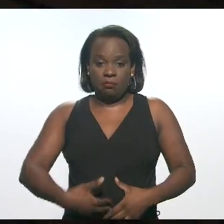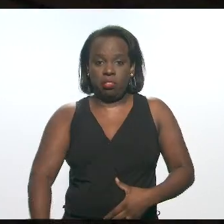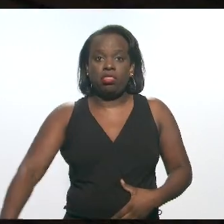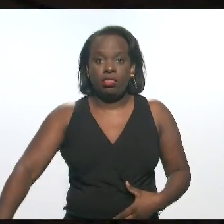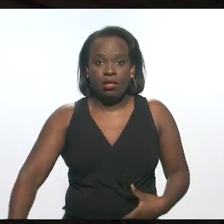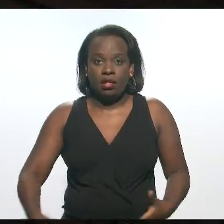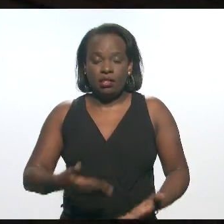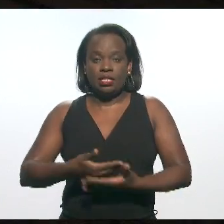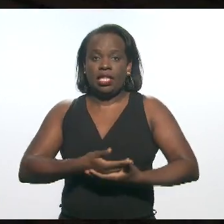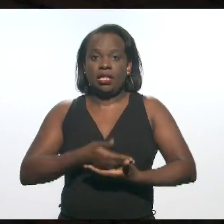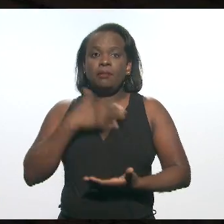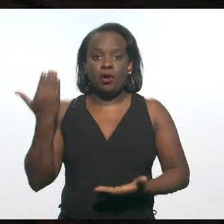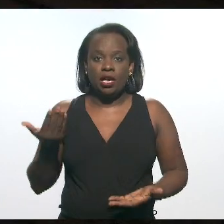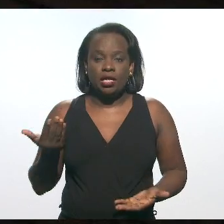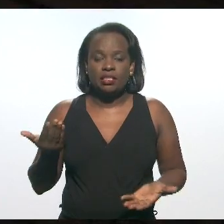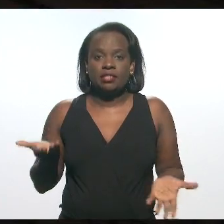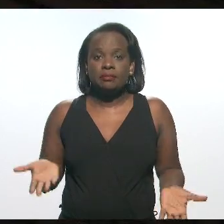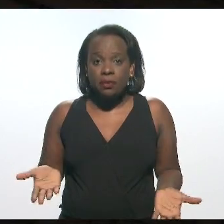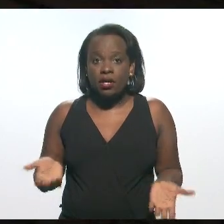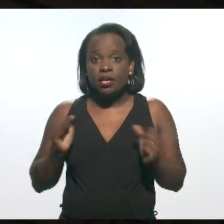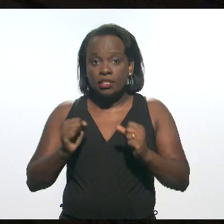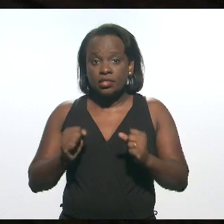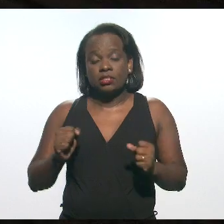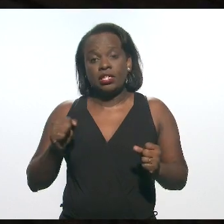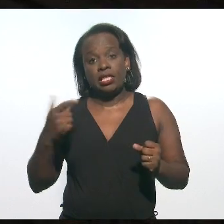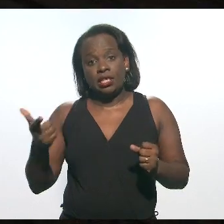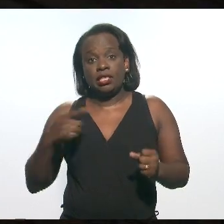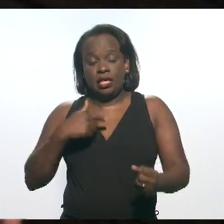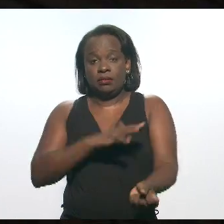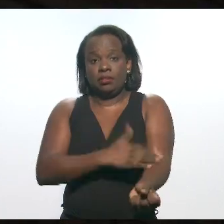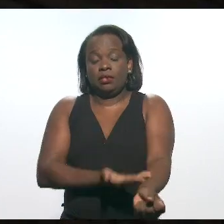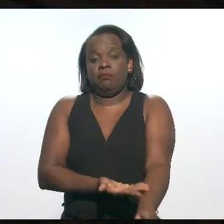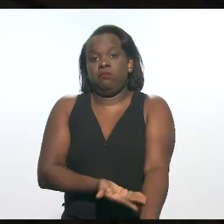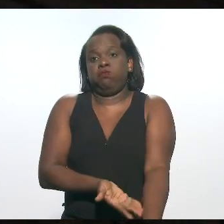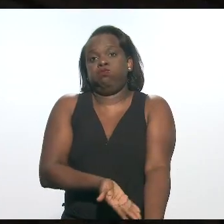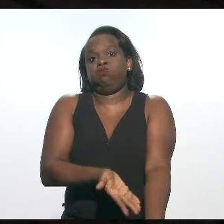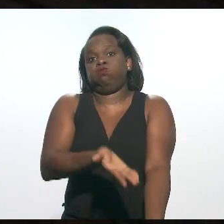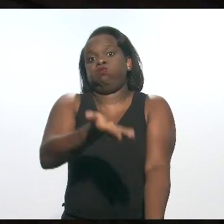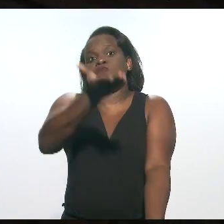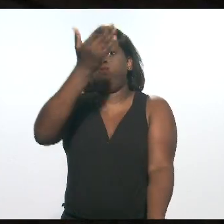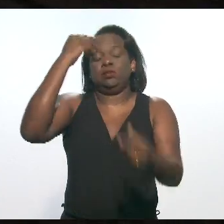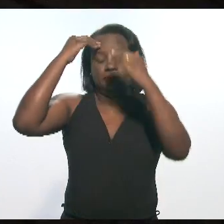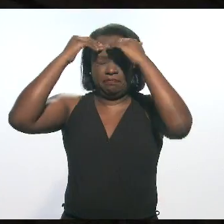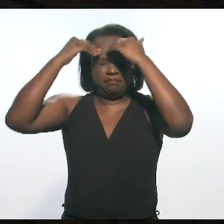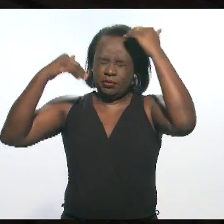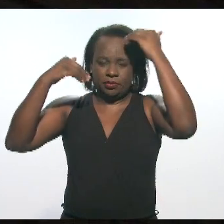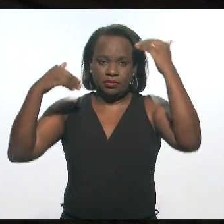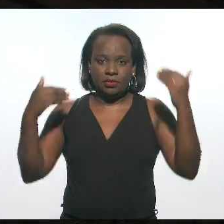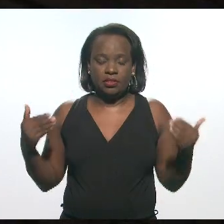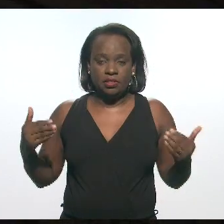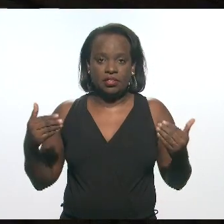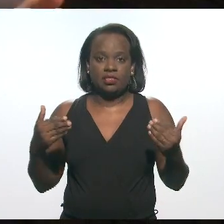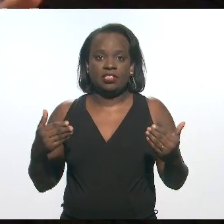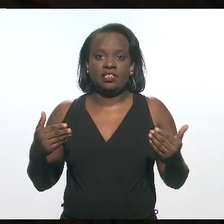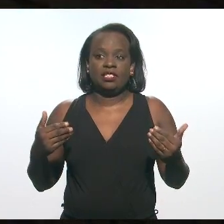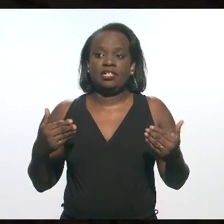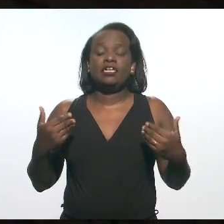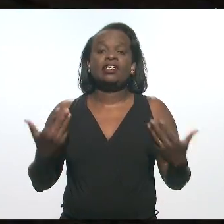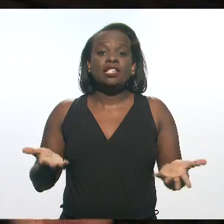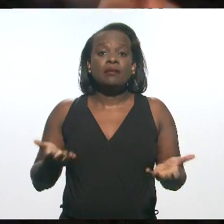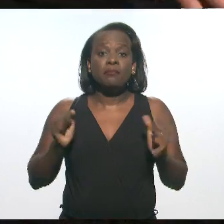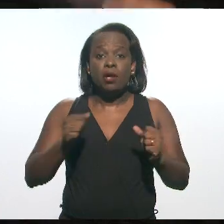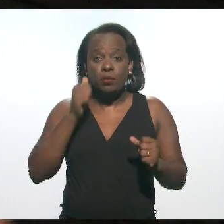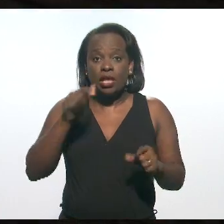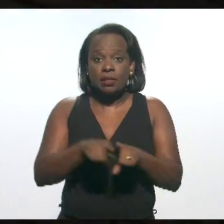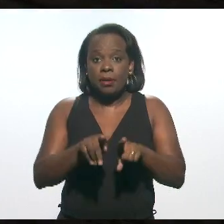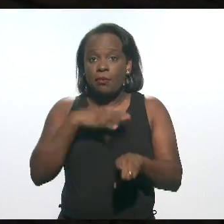espontâneo e quem sabe até tem ali uma pressão alta o aneurisma cerebral colei por favor e